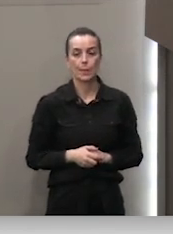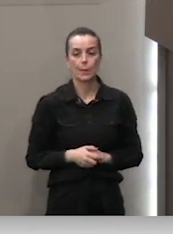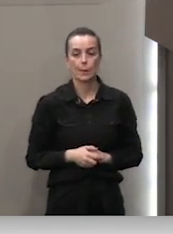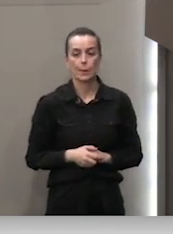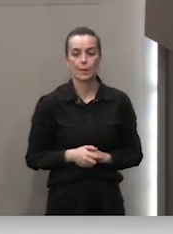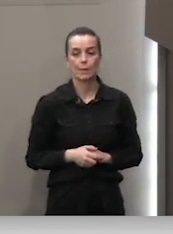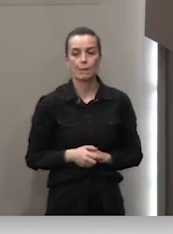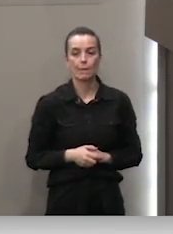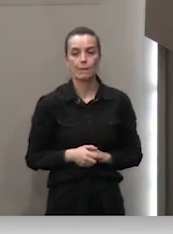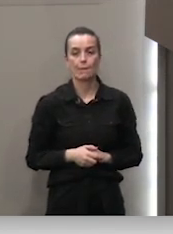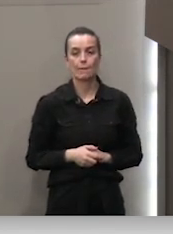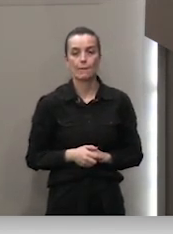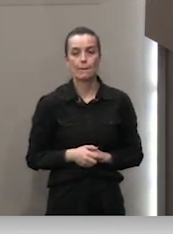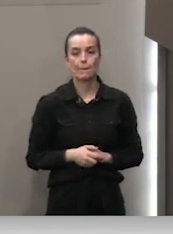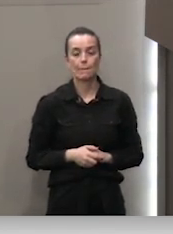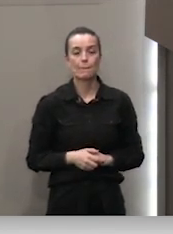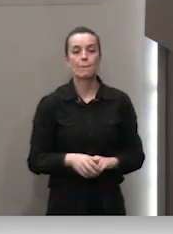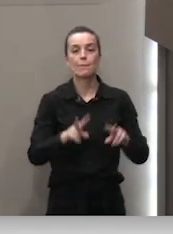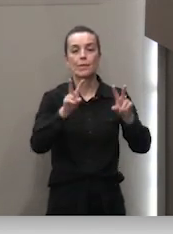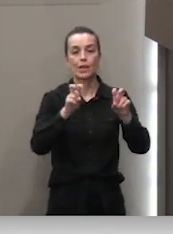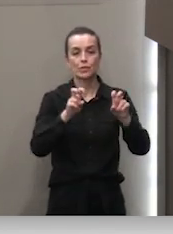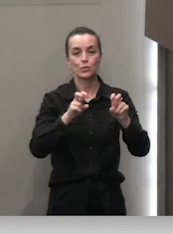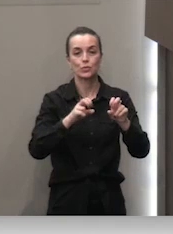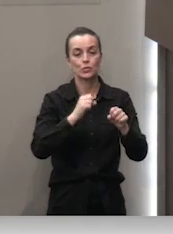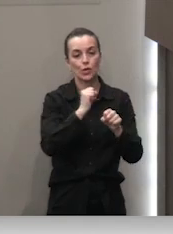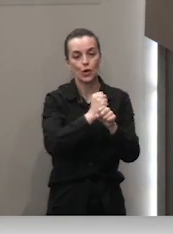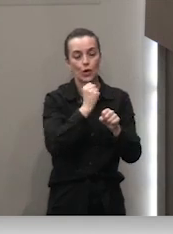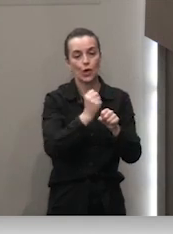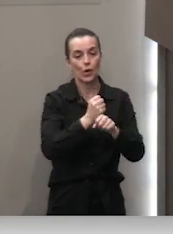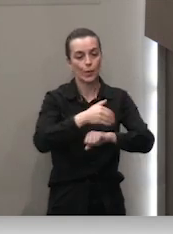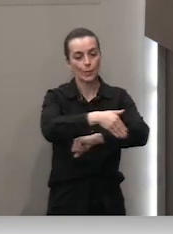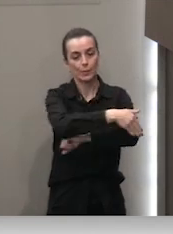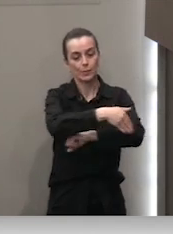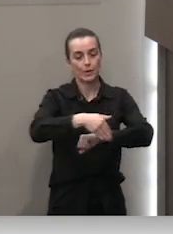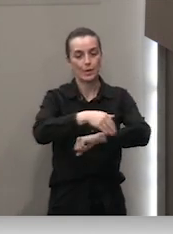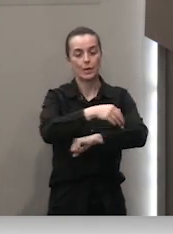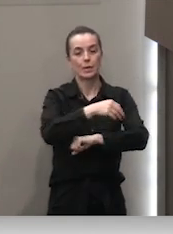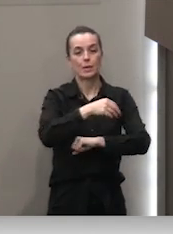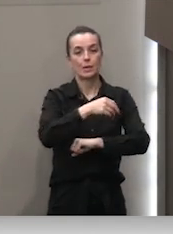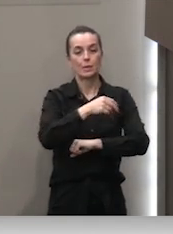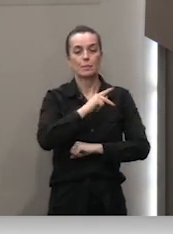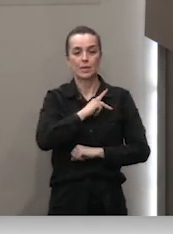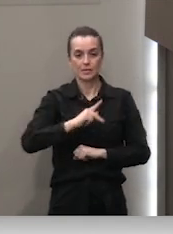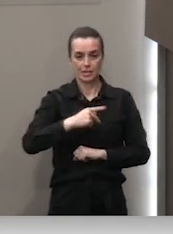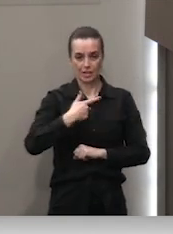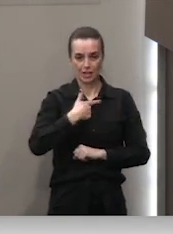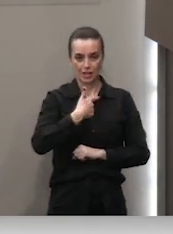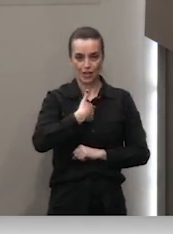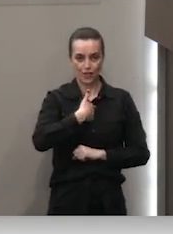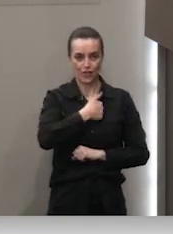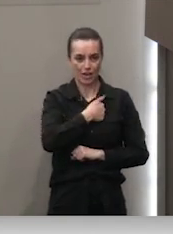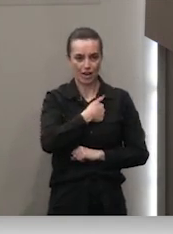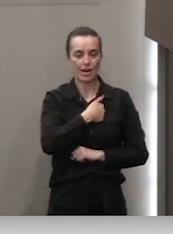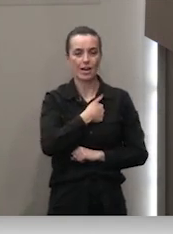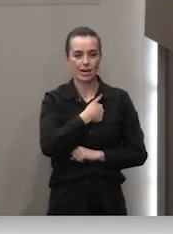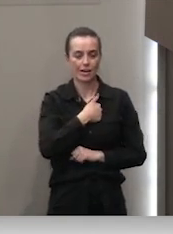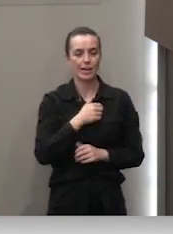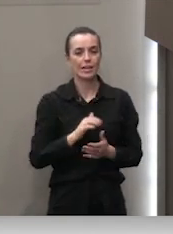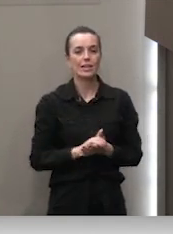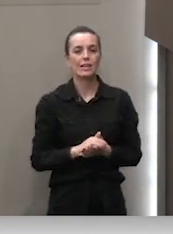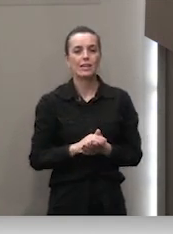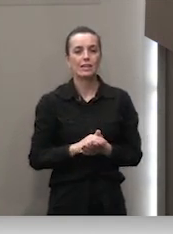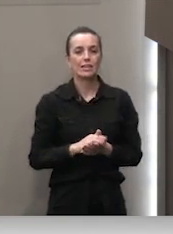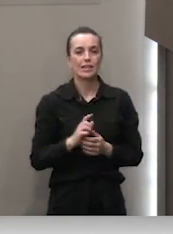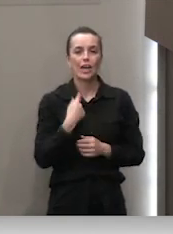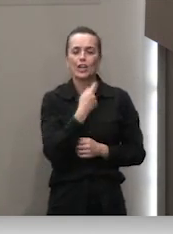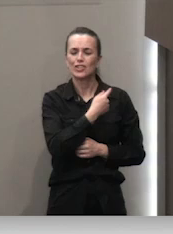Em relação às obras da presidente Vargas, com todo o respeito ao que o vereador Inharão falou, nós não temos que agradecer a